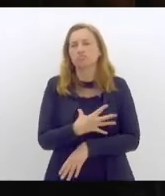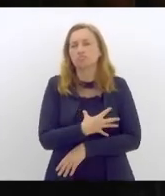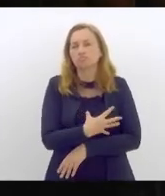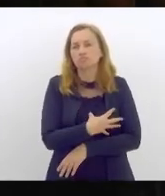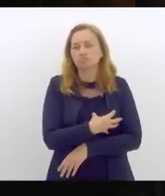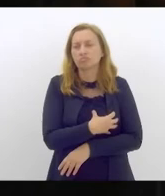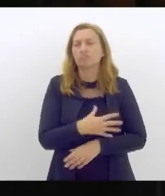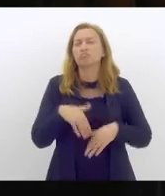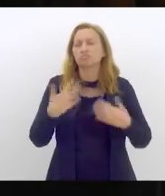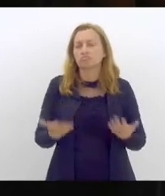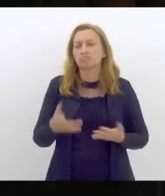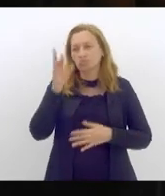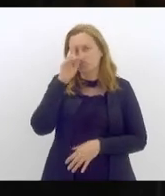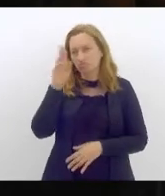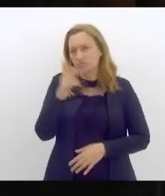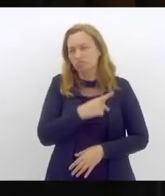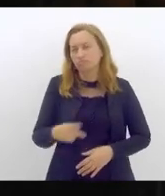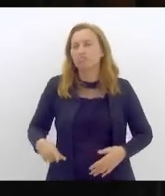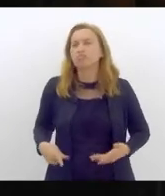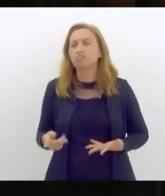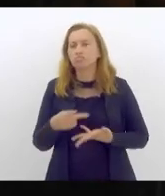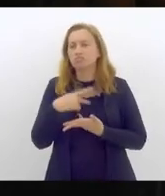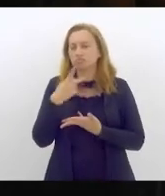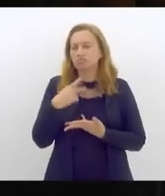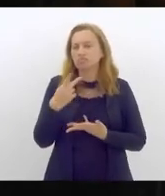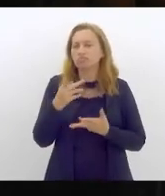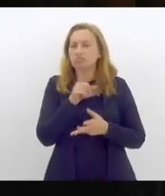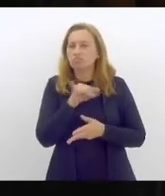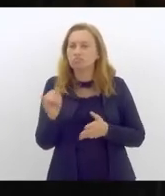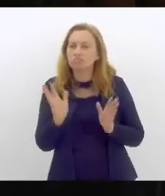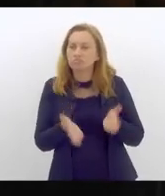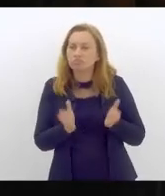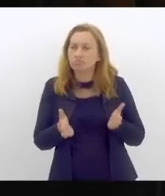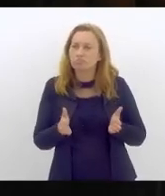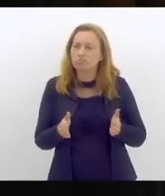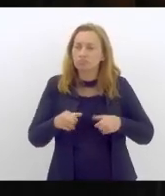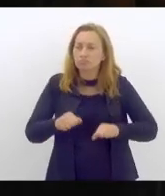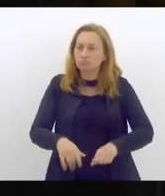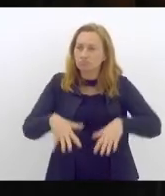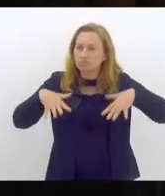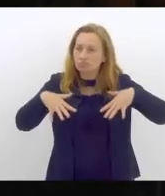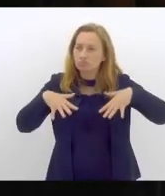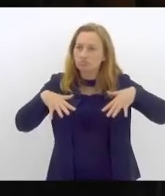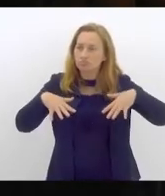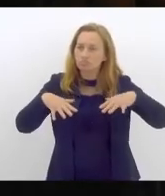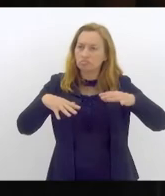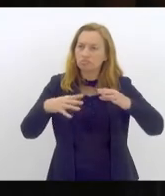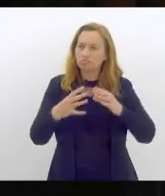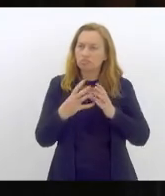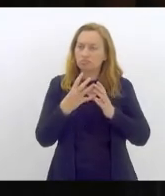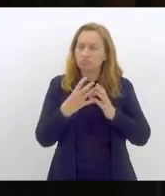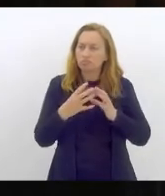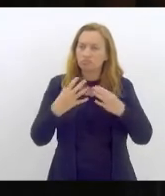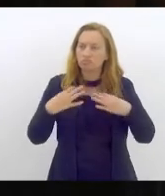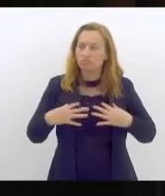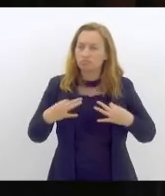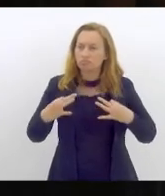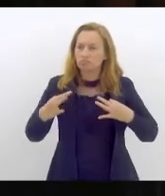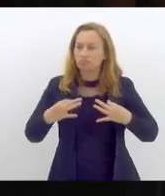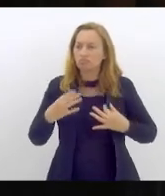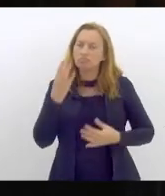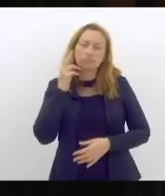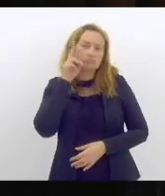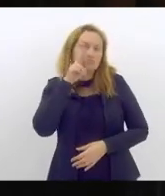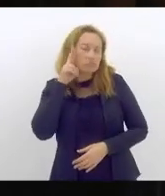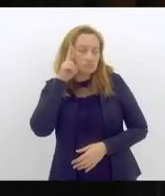senhora Presidente o que a gente está trazendo aqui no dia de hoje onde essa Assembleia Legislativa se vestiu de Rosa digamos assim